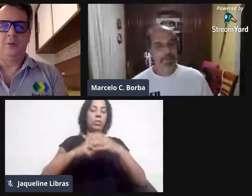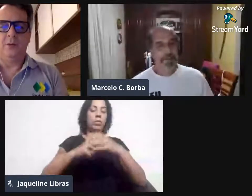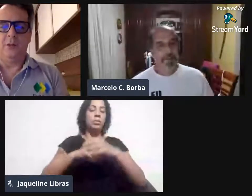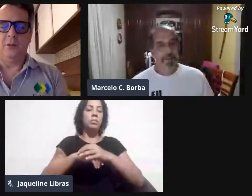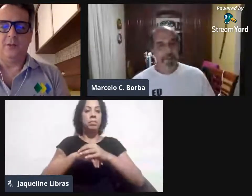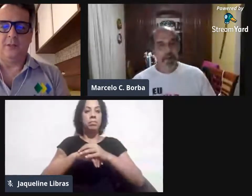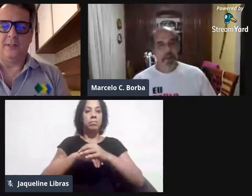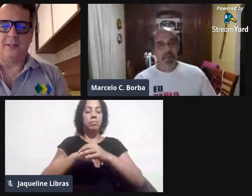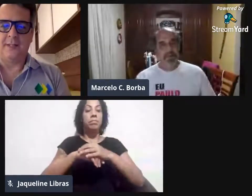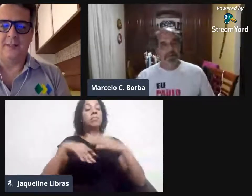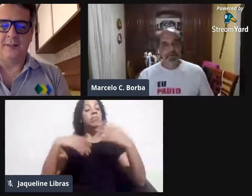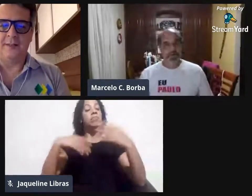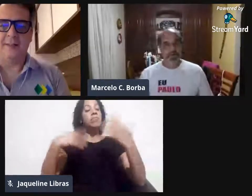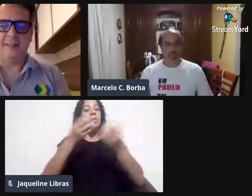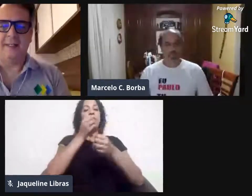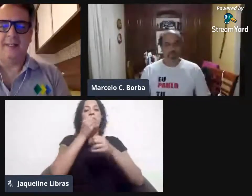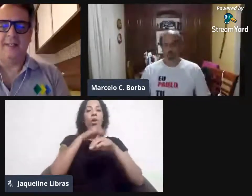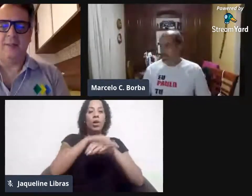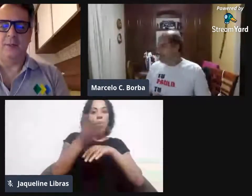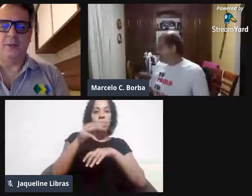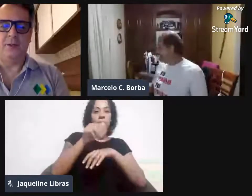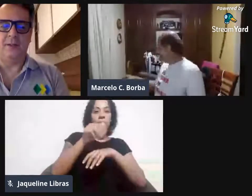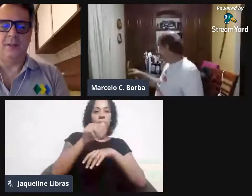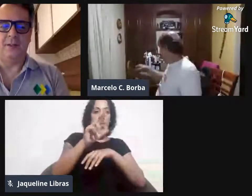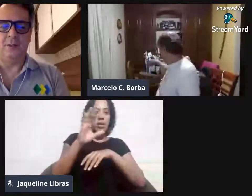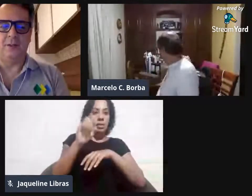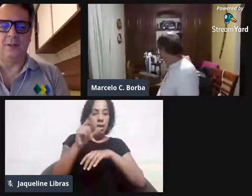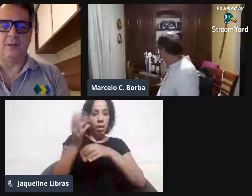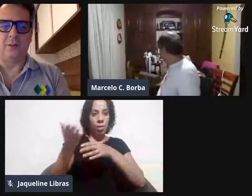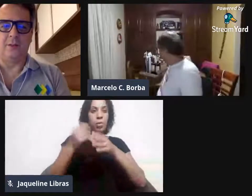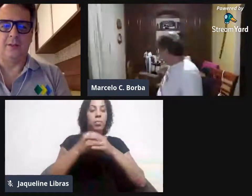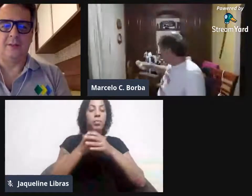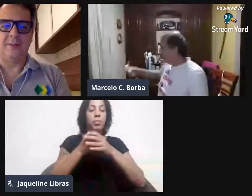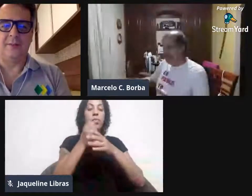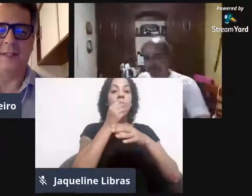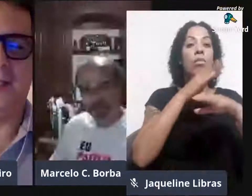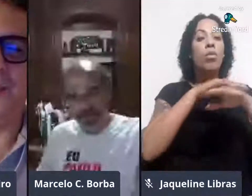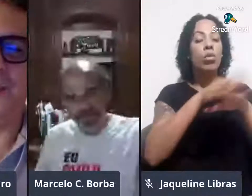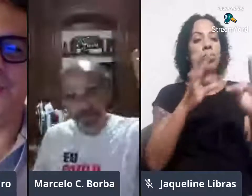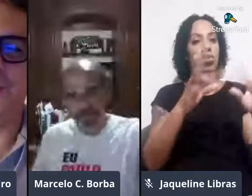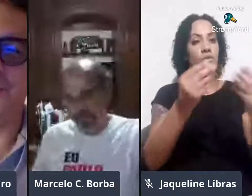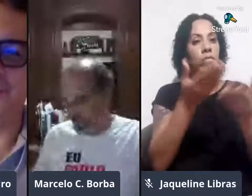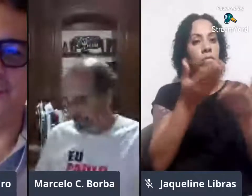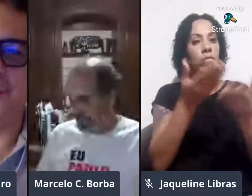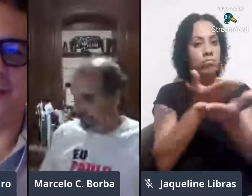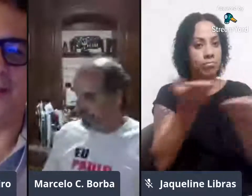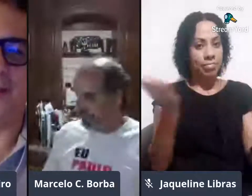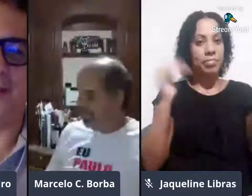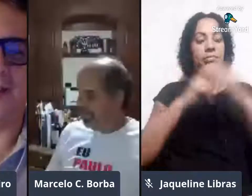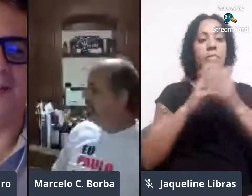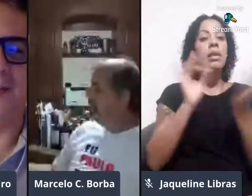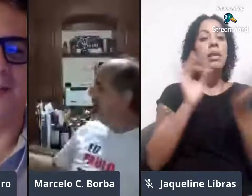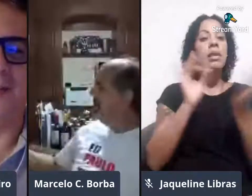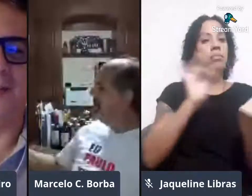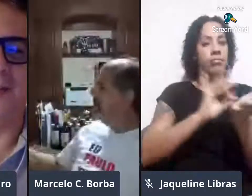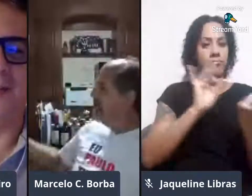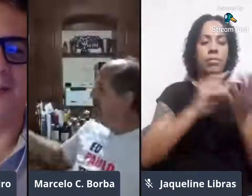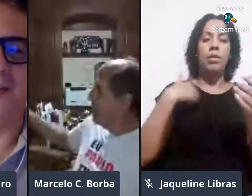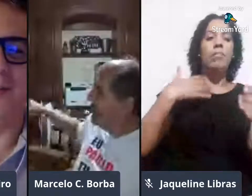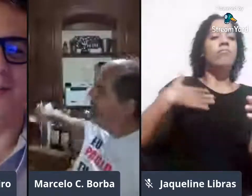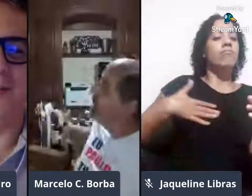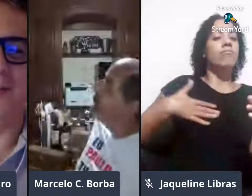Bom, boa noite, Marcelo. Boa noite aí a todos e a todas. É realmente um prazer, uma